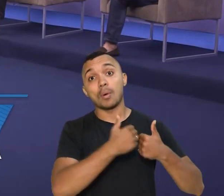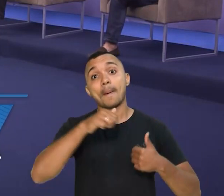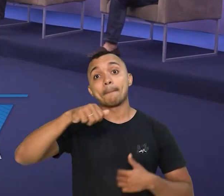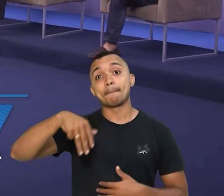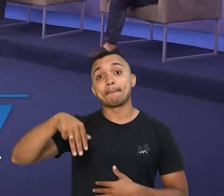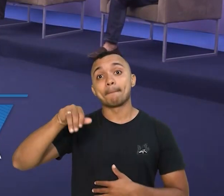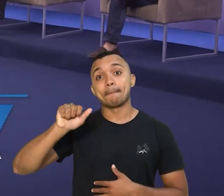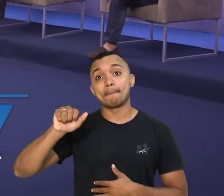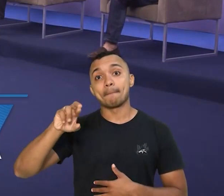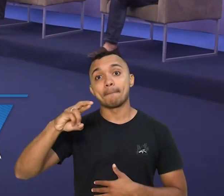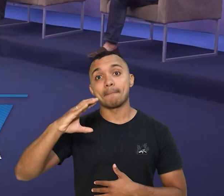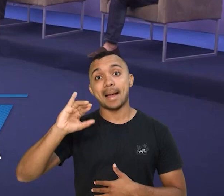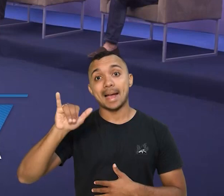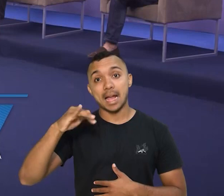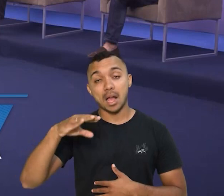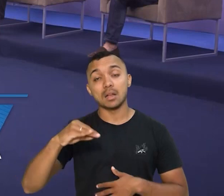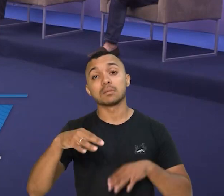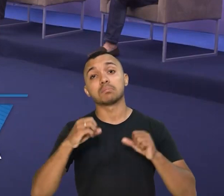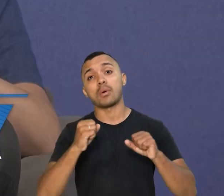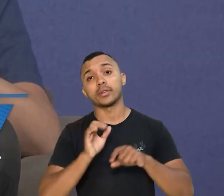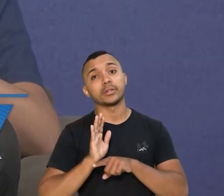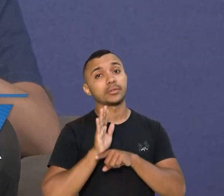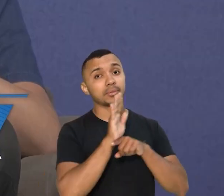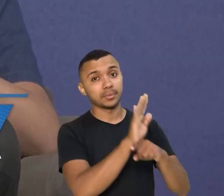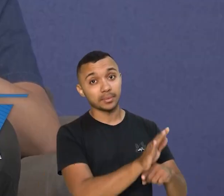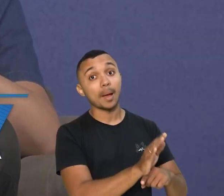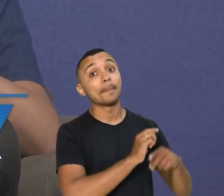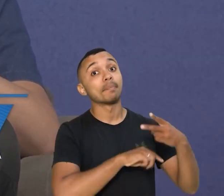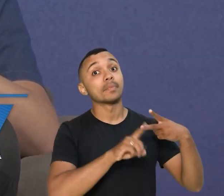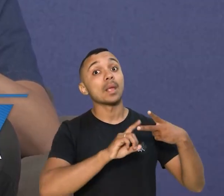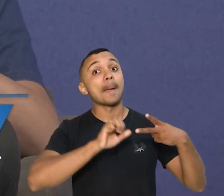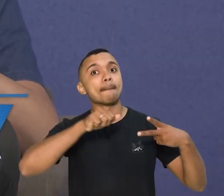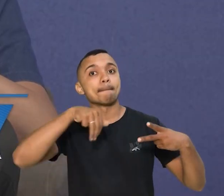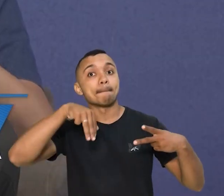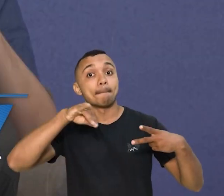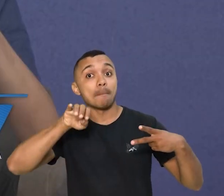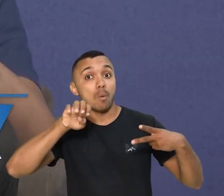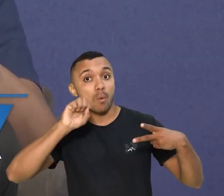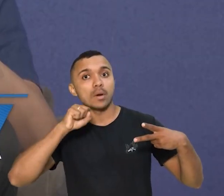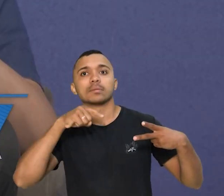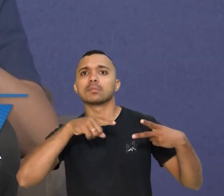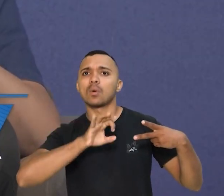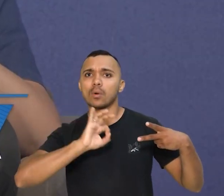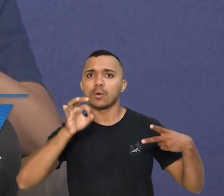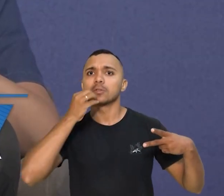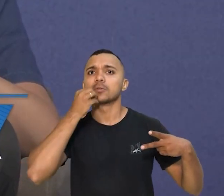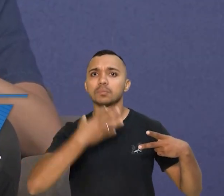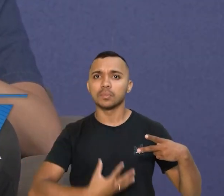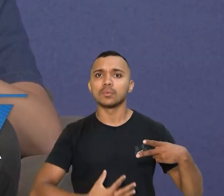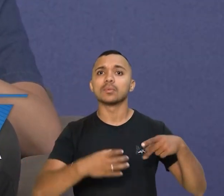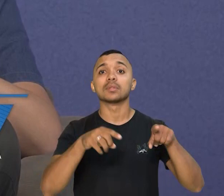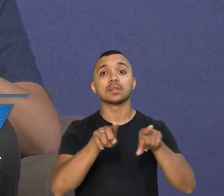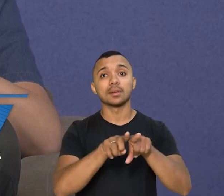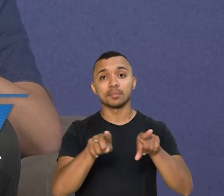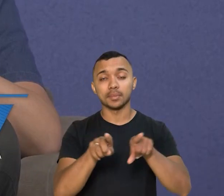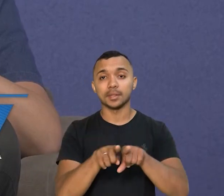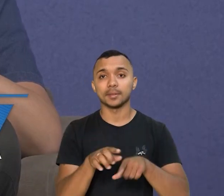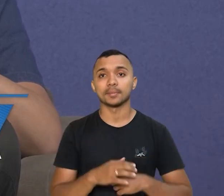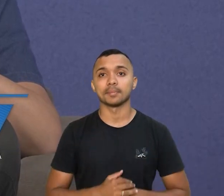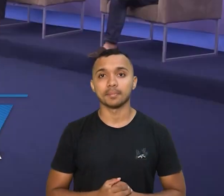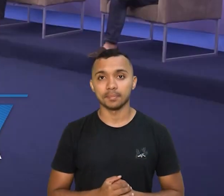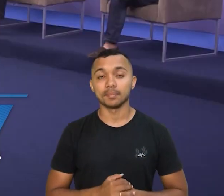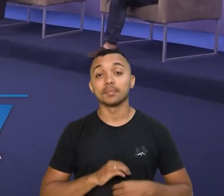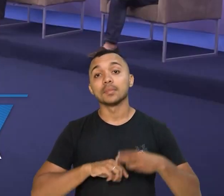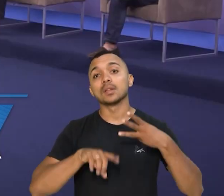o cara que vai fazer o pessoal esquecer o Moisés. Mas joga pela esquerda. Joga pela esquerda. E joga bem. E joga com a camisa para dentro do calção. Então é ele mesmo. Ele